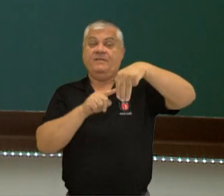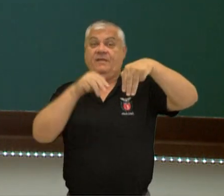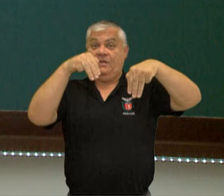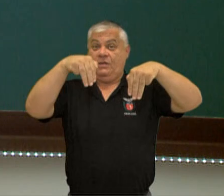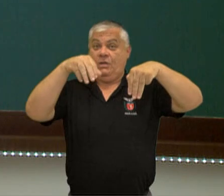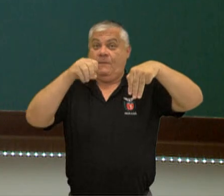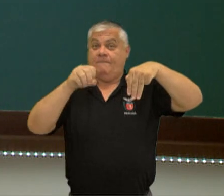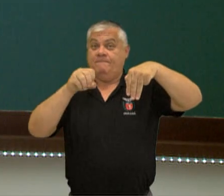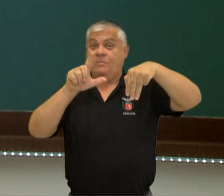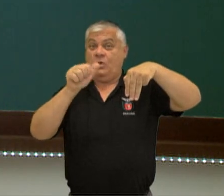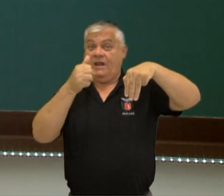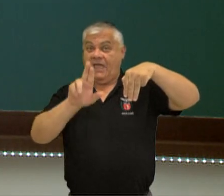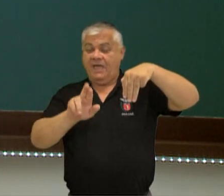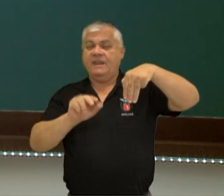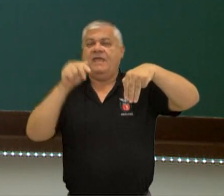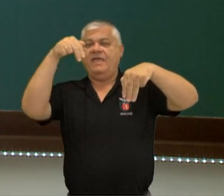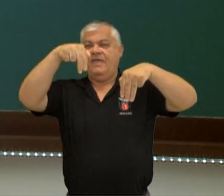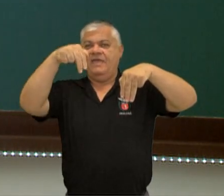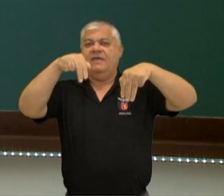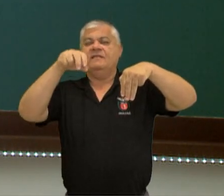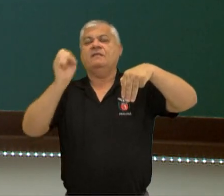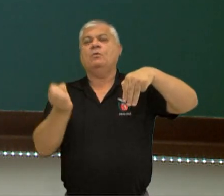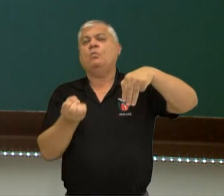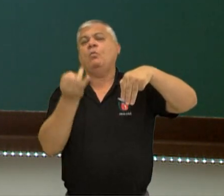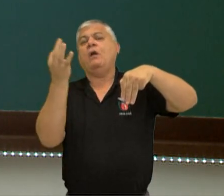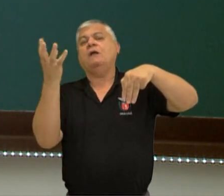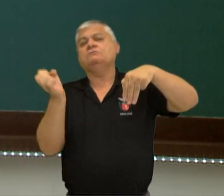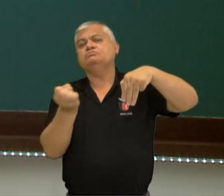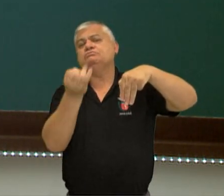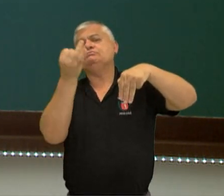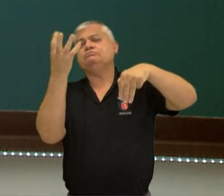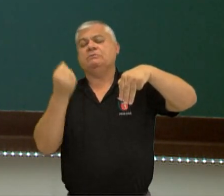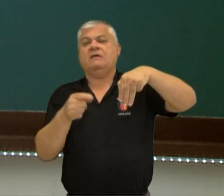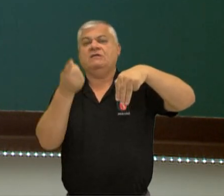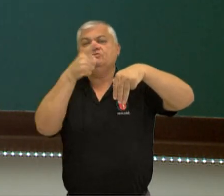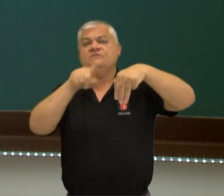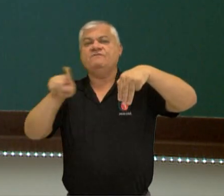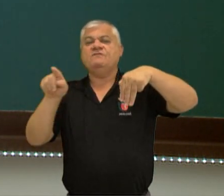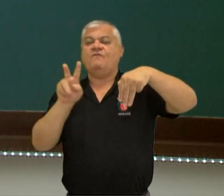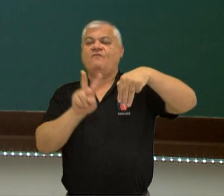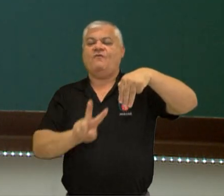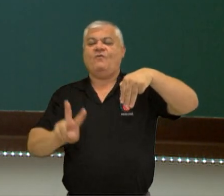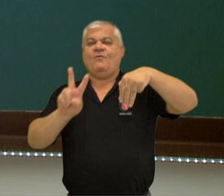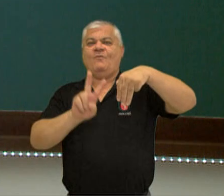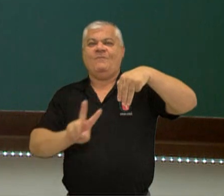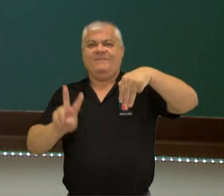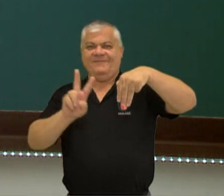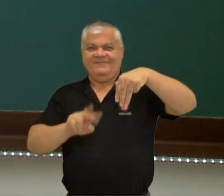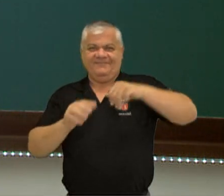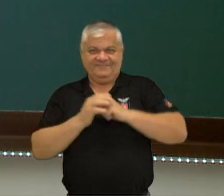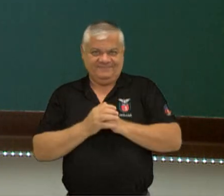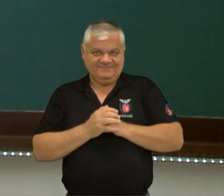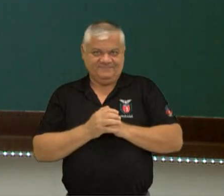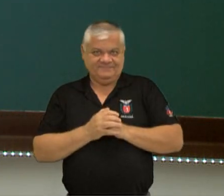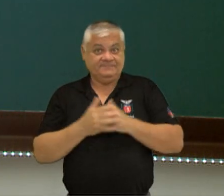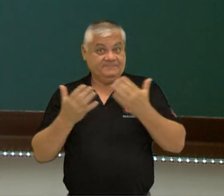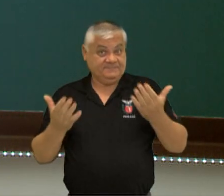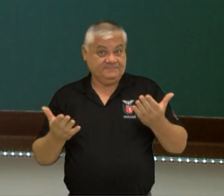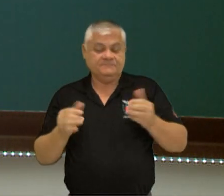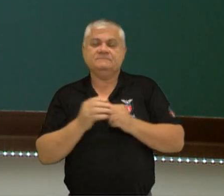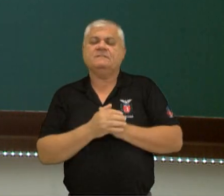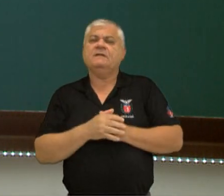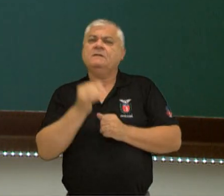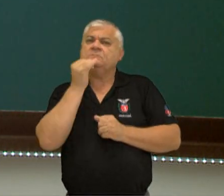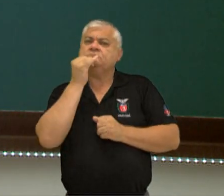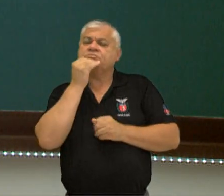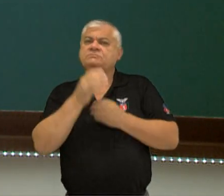é igual a N minúsculo, que é o número de mols, dividido pelo volume da minha solução aí em litros. E aí a minha